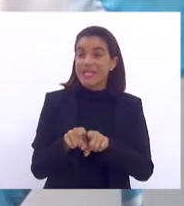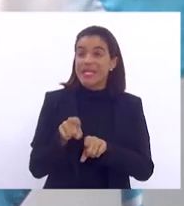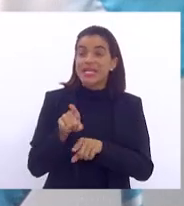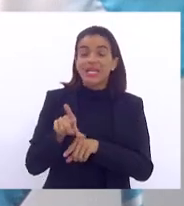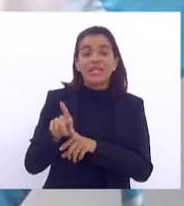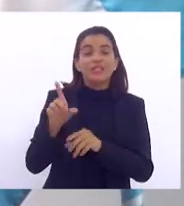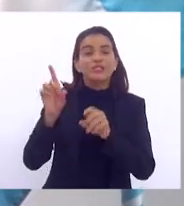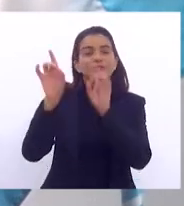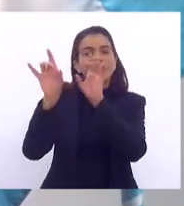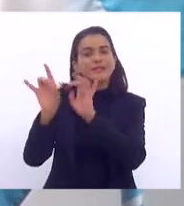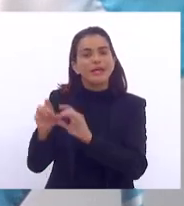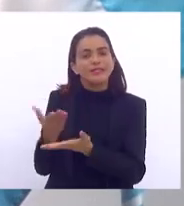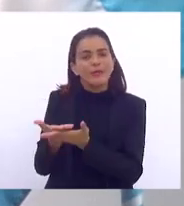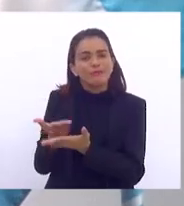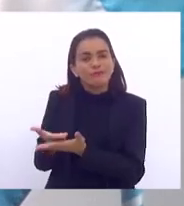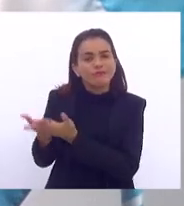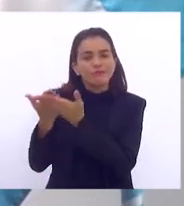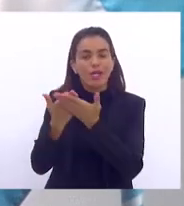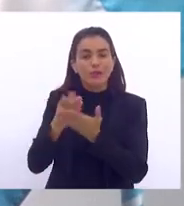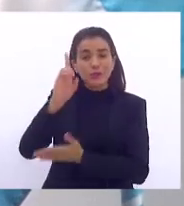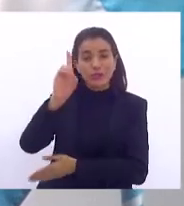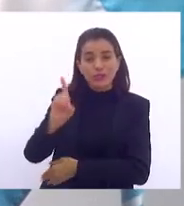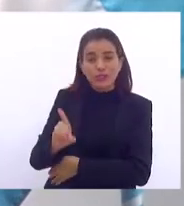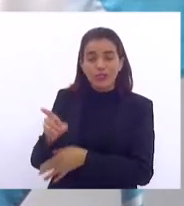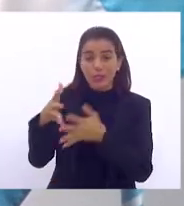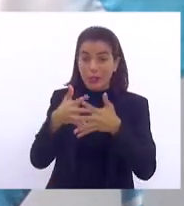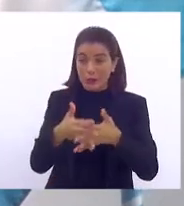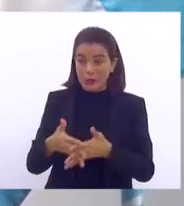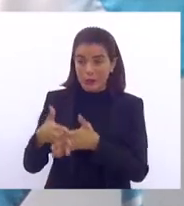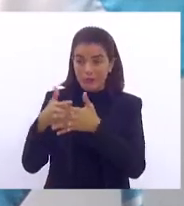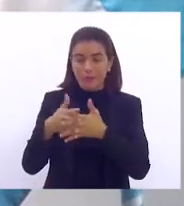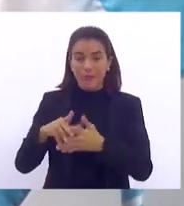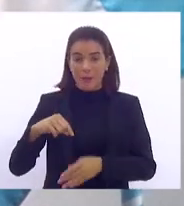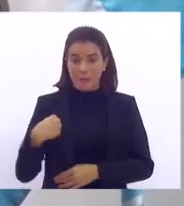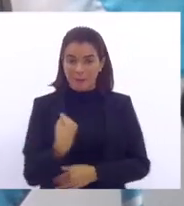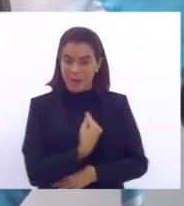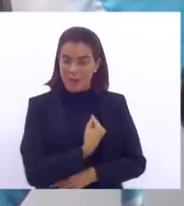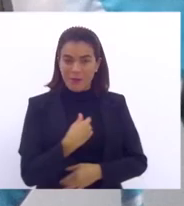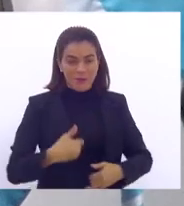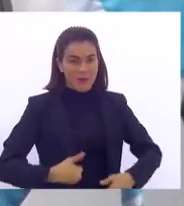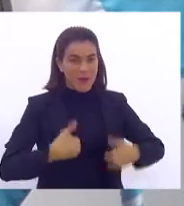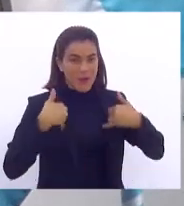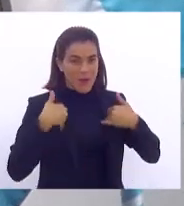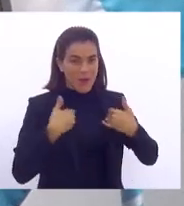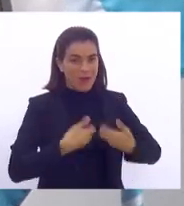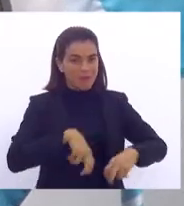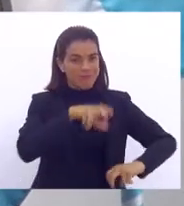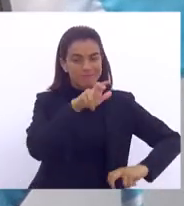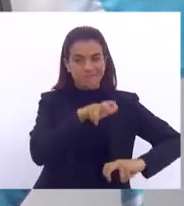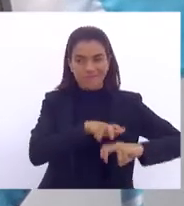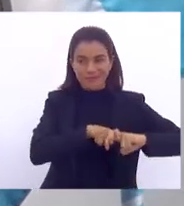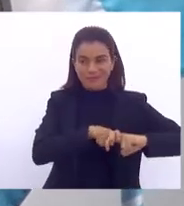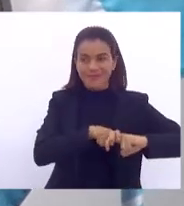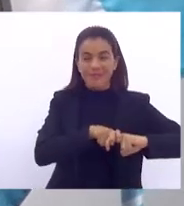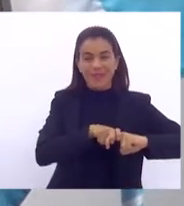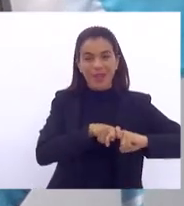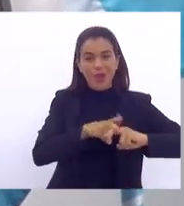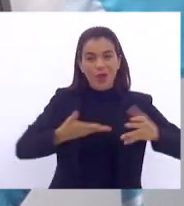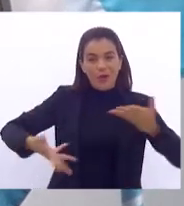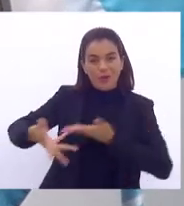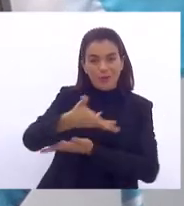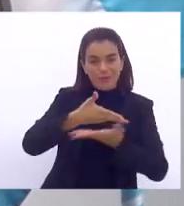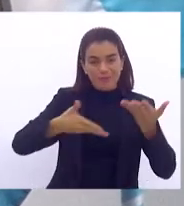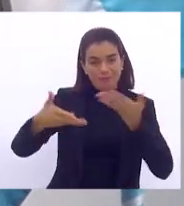americano e para nós da Assembleia Legislativa É uma honra muito grande ter vossa excelência obrigado dispondo do seu conhecimento do seu